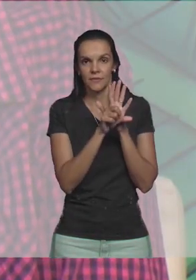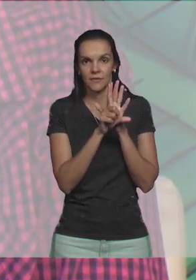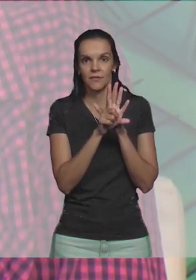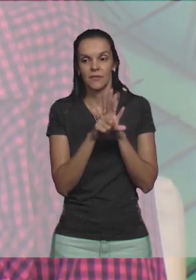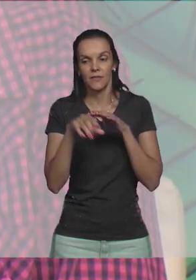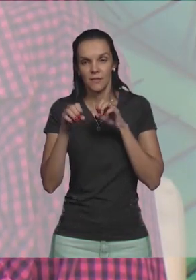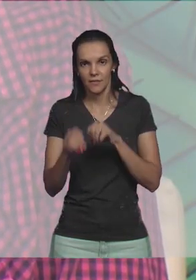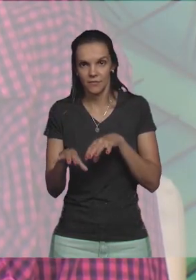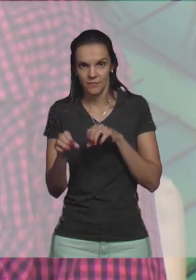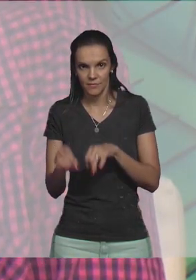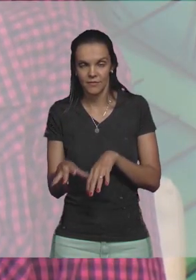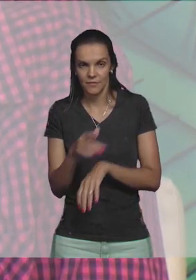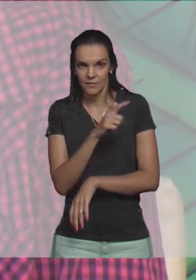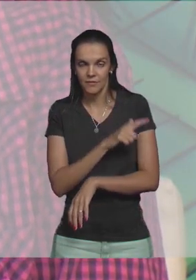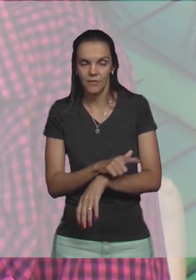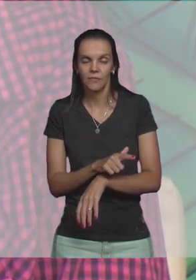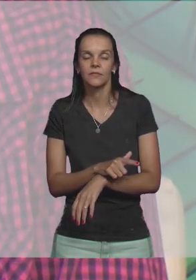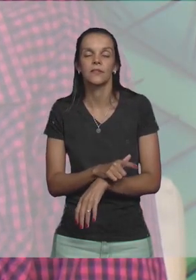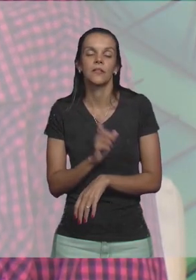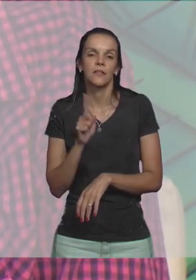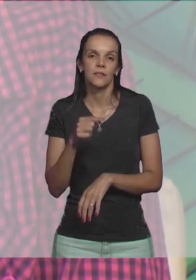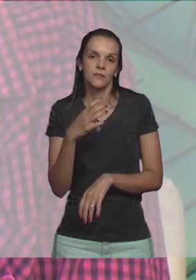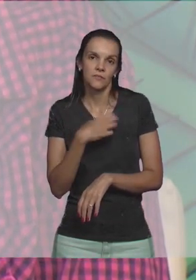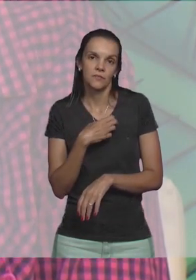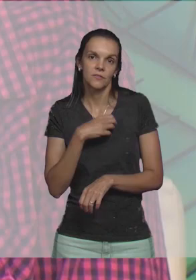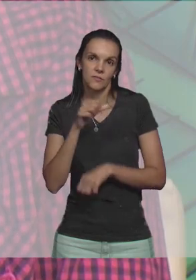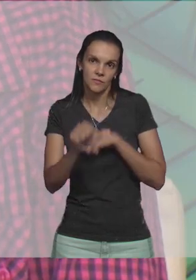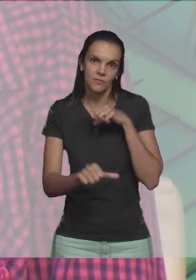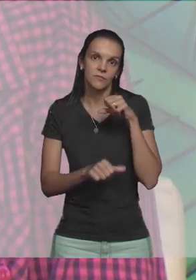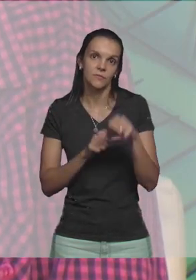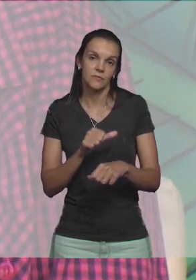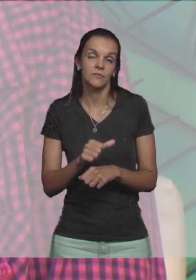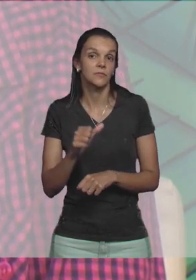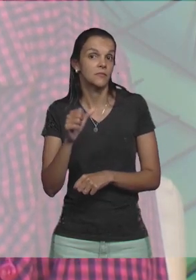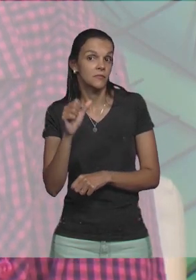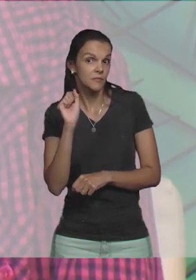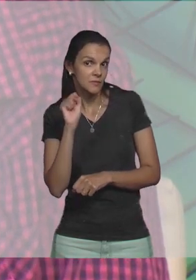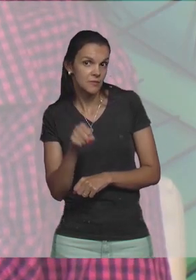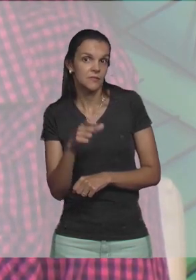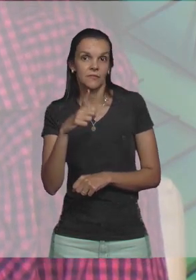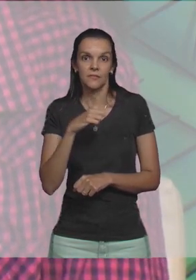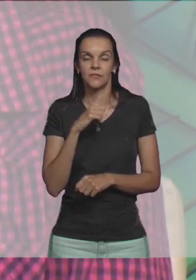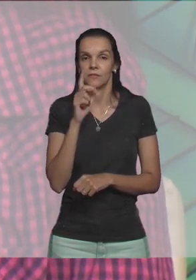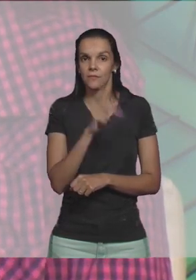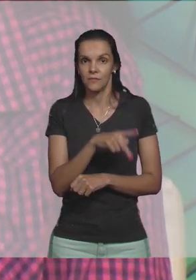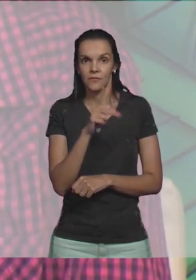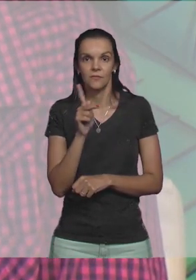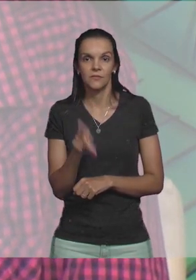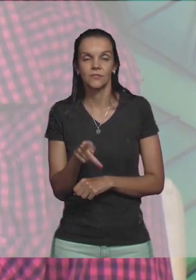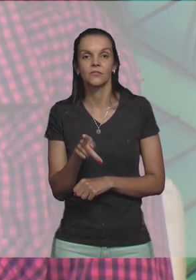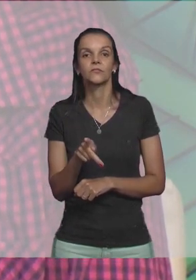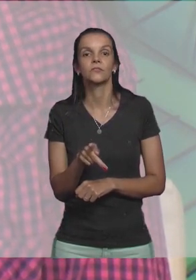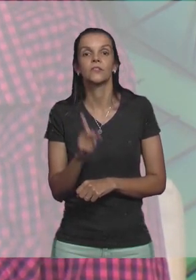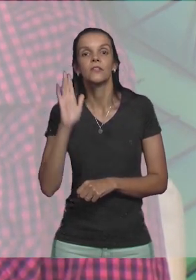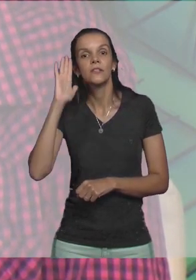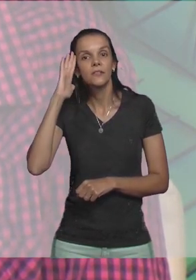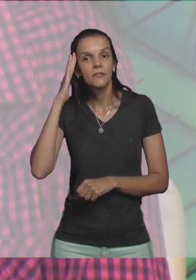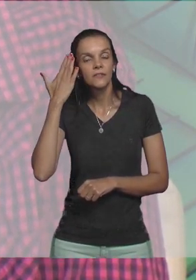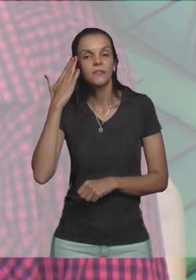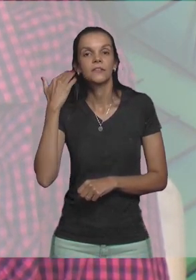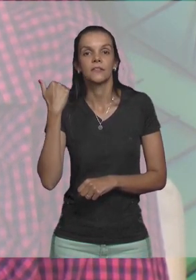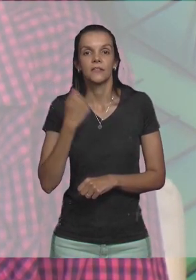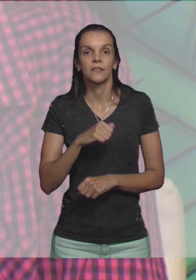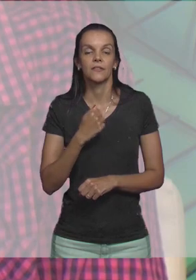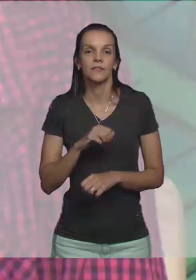gente citou antes, ela vai ser uma forma de mudança, porque a gente vai ter sim professores, e a gente tem professores muito bons, que vão entender